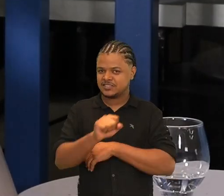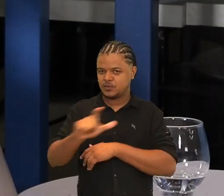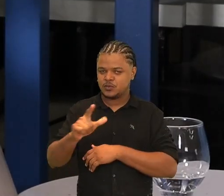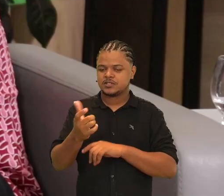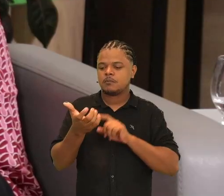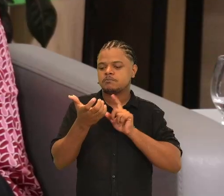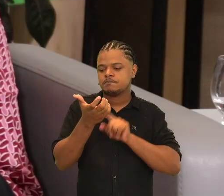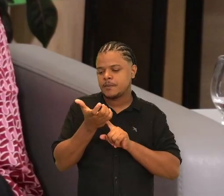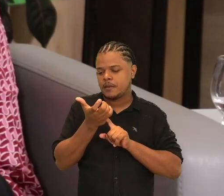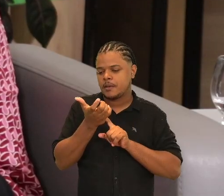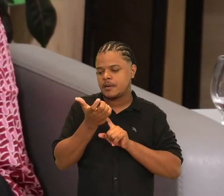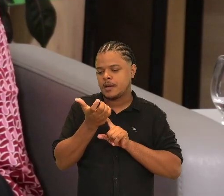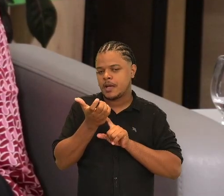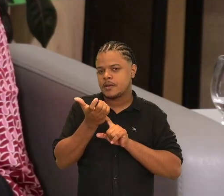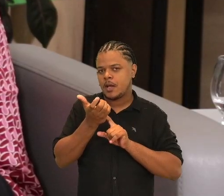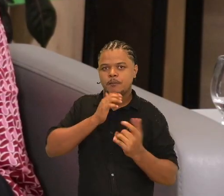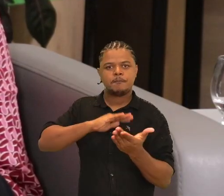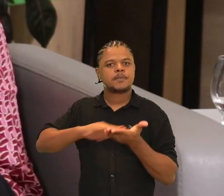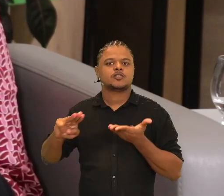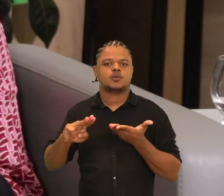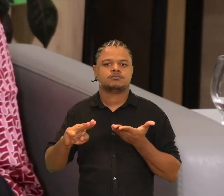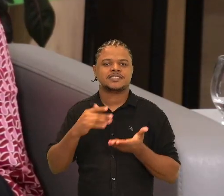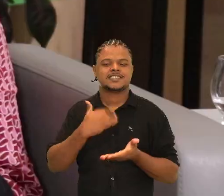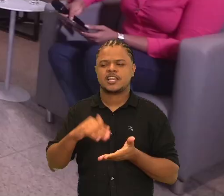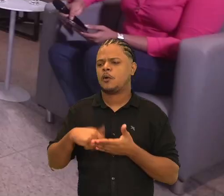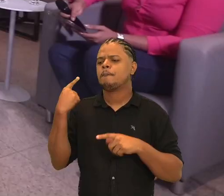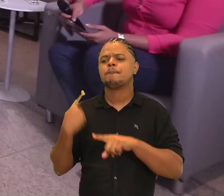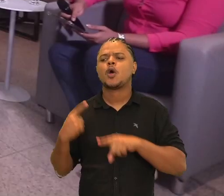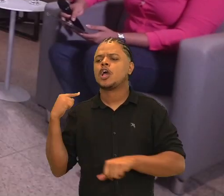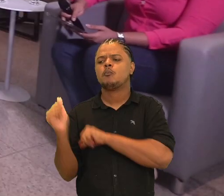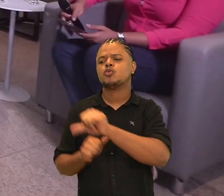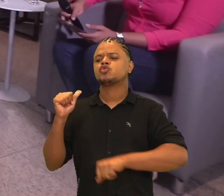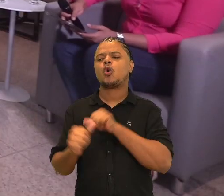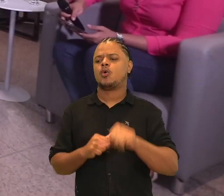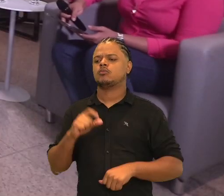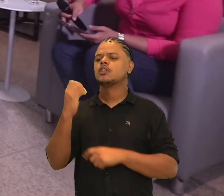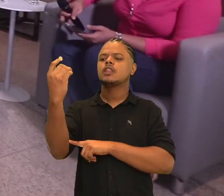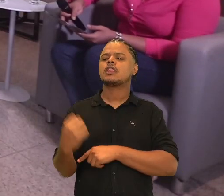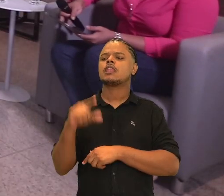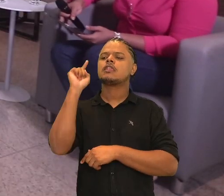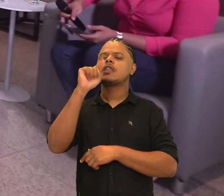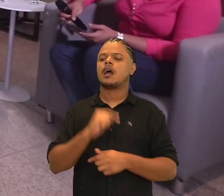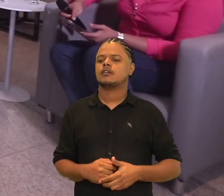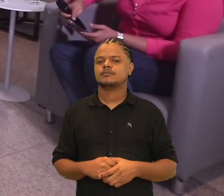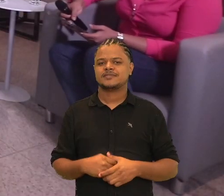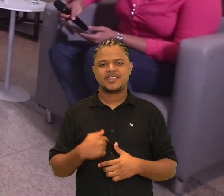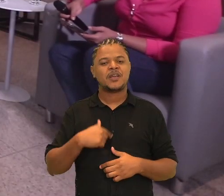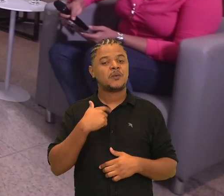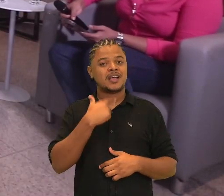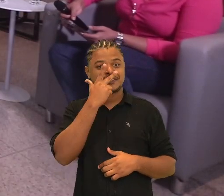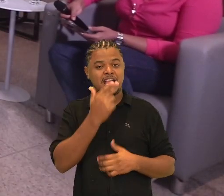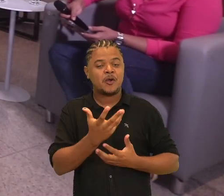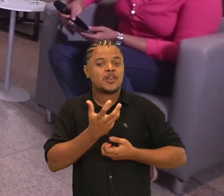para o secretário e perguntou por que que o semáforo não estava lá. E eu assim achei tão acolhedor da parte dele,